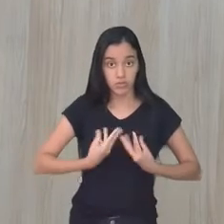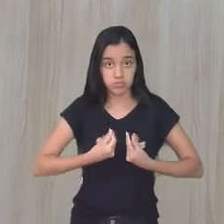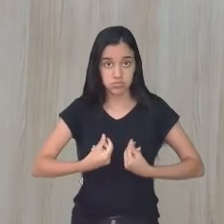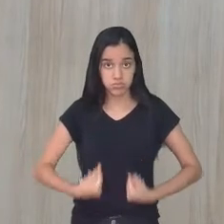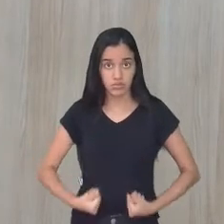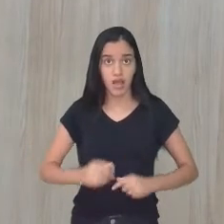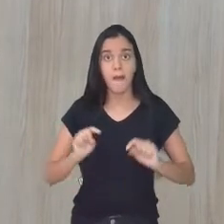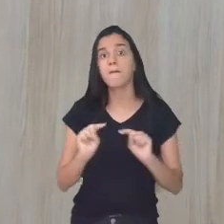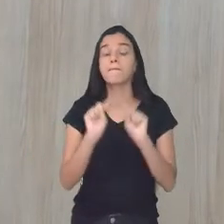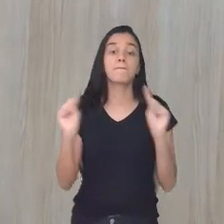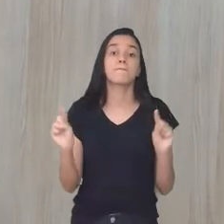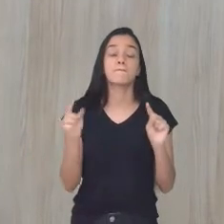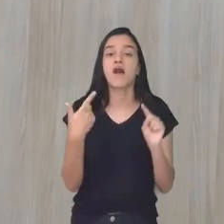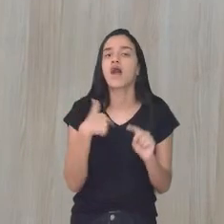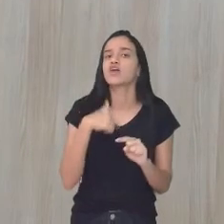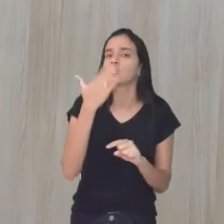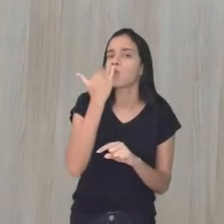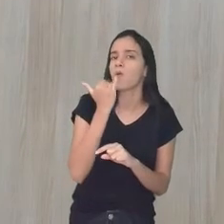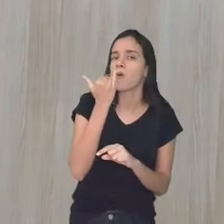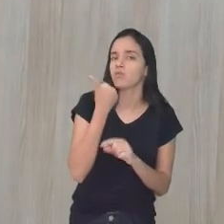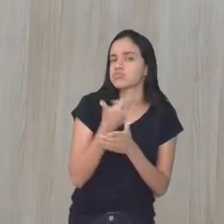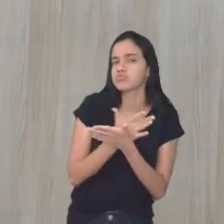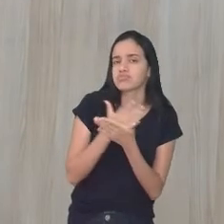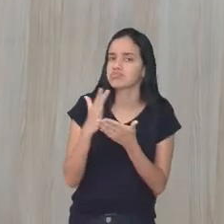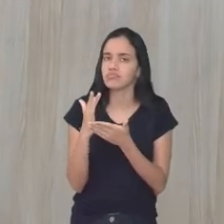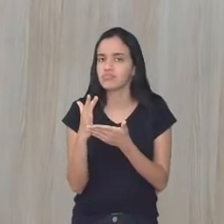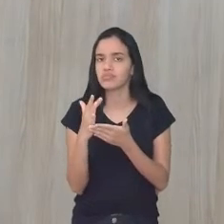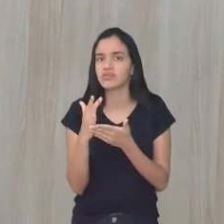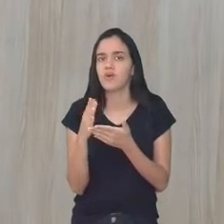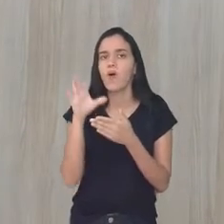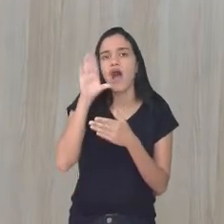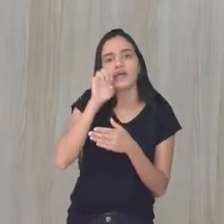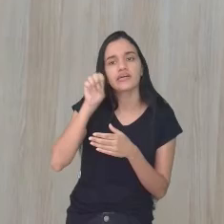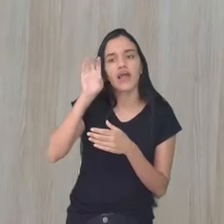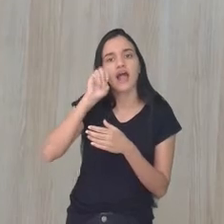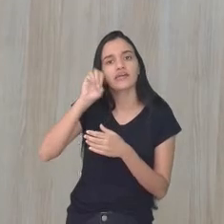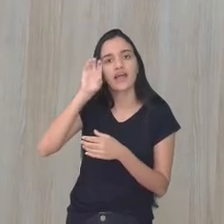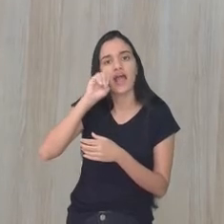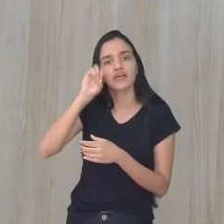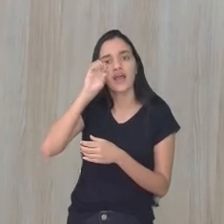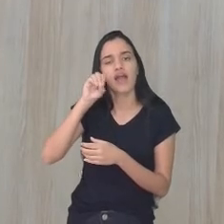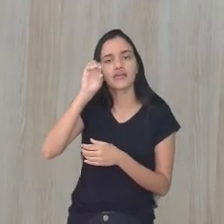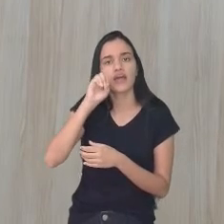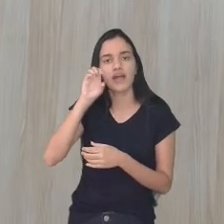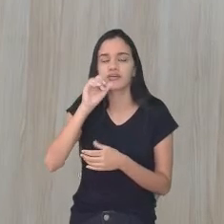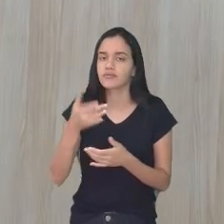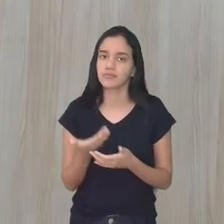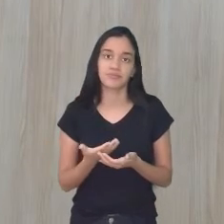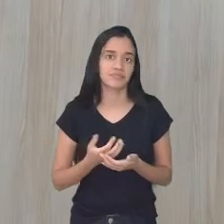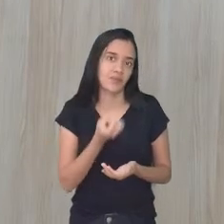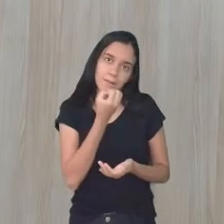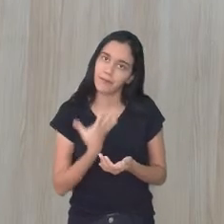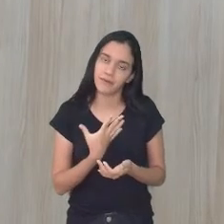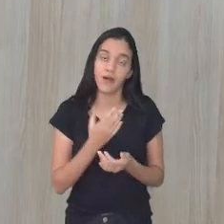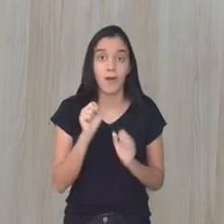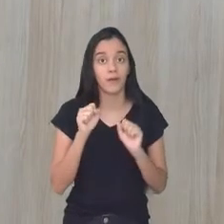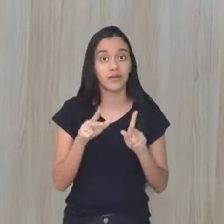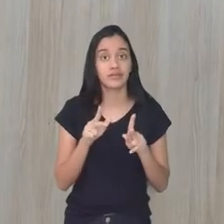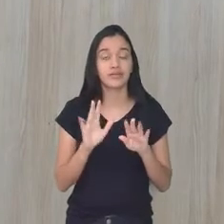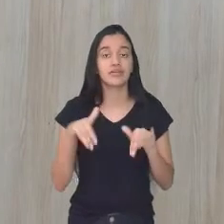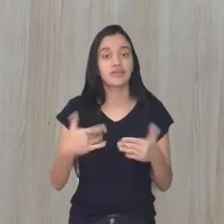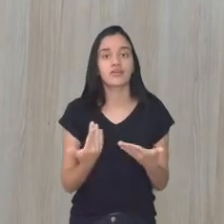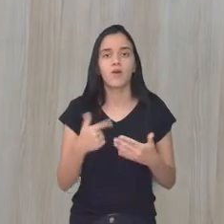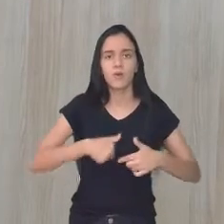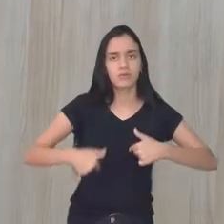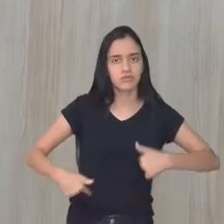Mas se lá na boca não começou essa digestão, com a mastigação, ele não vai fazer uma boa digestão, ok? E assim